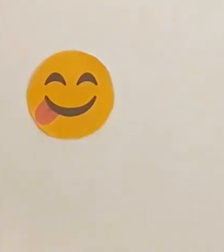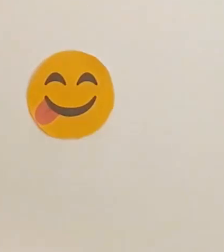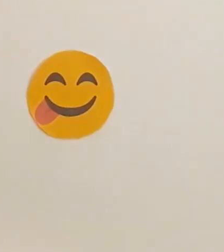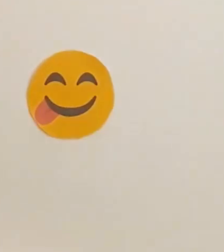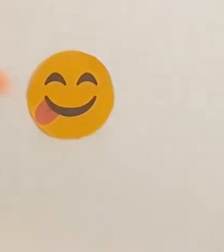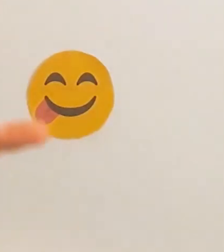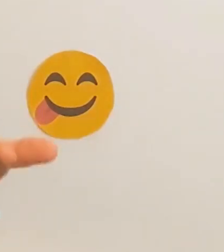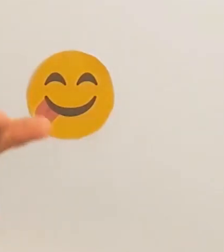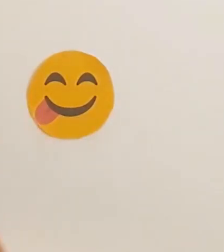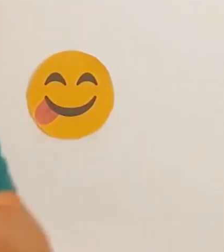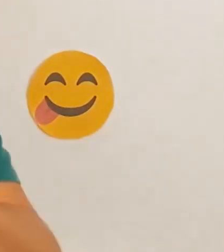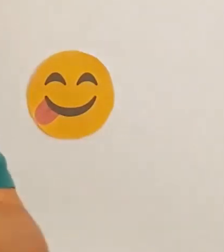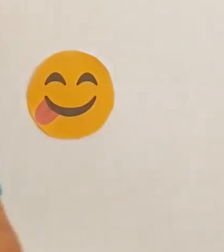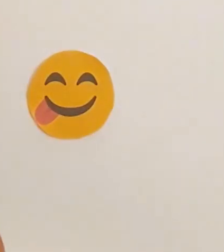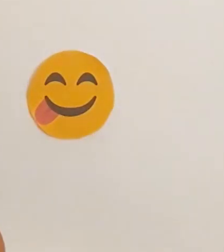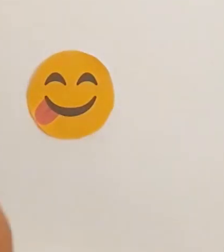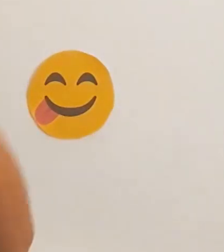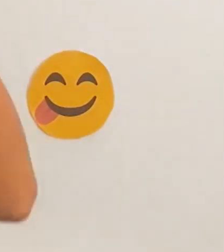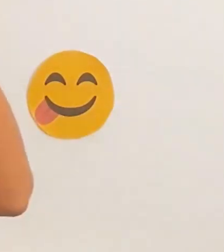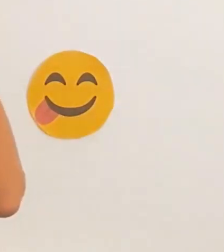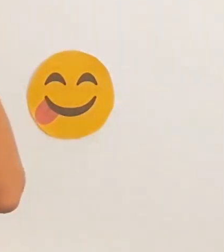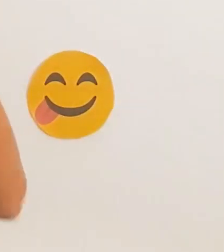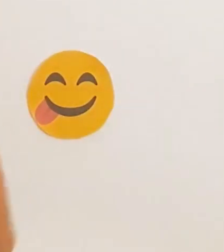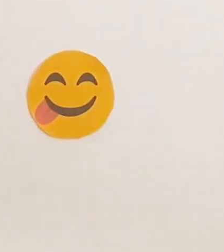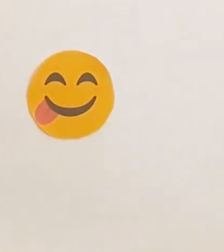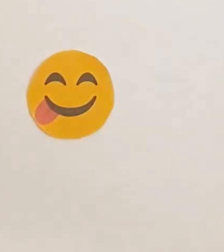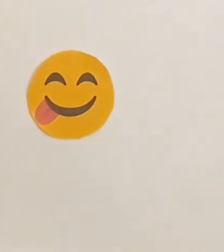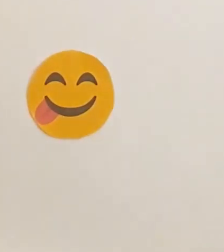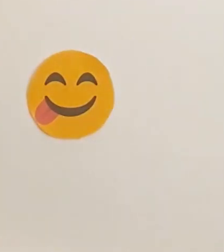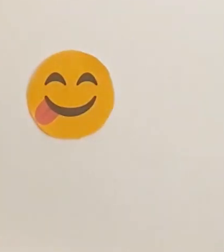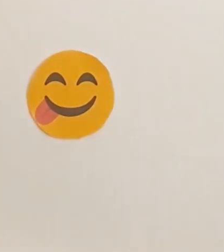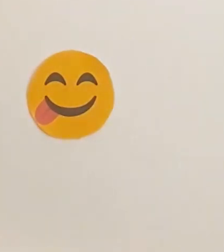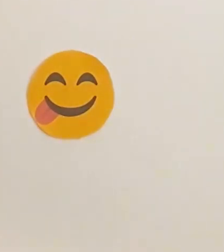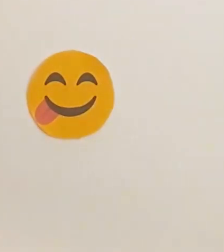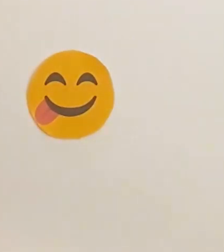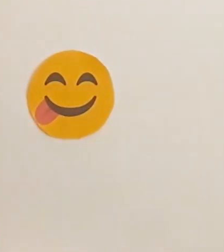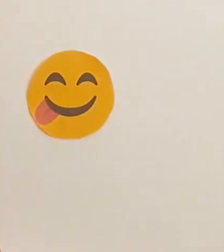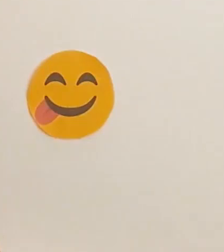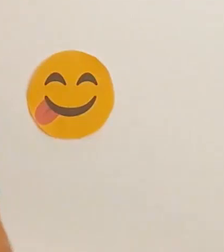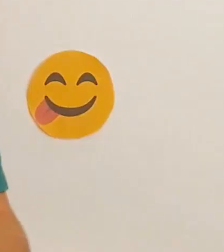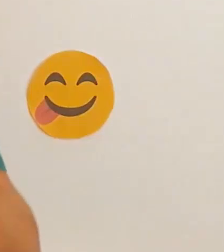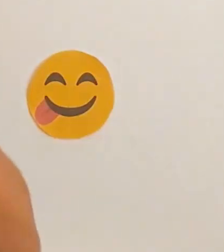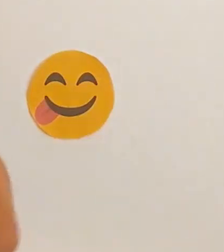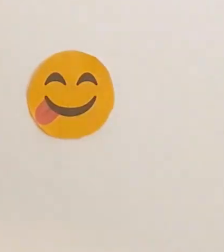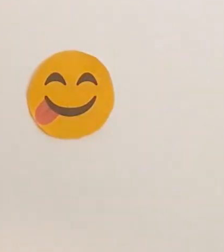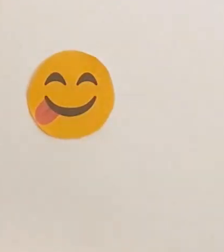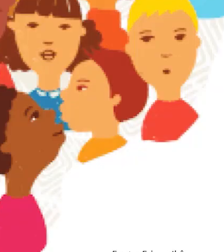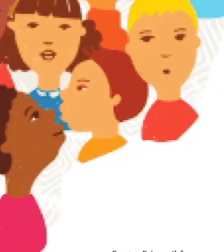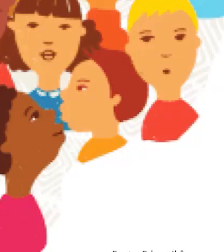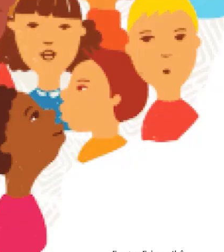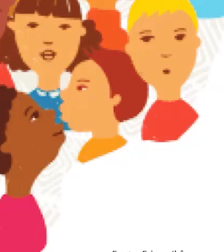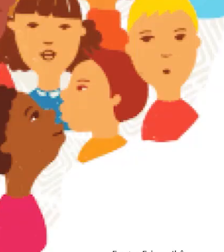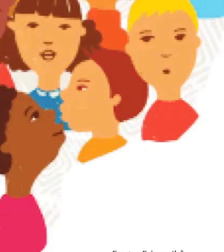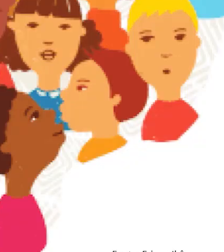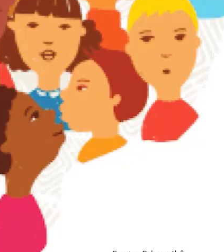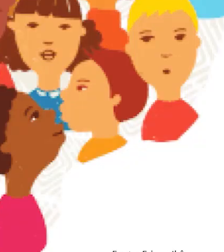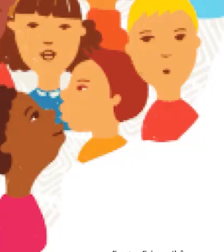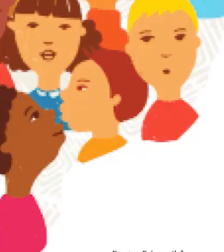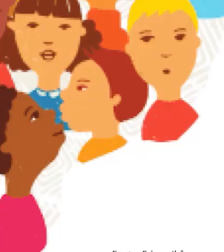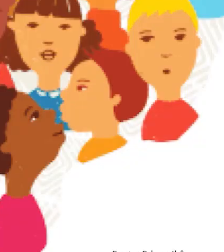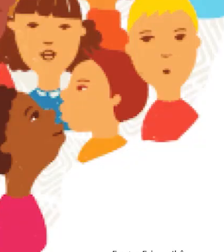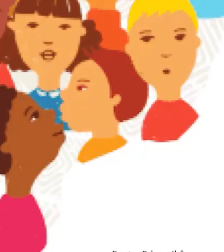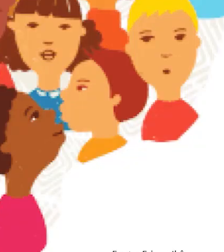de alimentação que nós vamos conversar? Veja só, lembra que nós ainda estamos estudando a